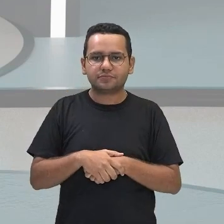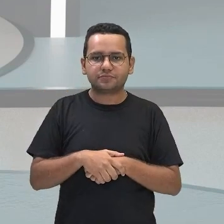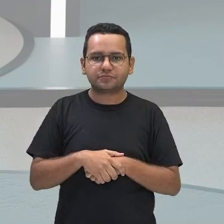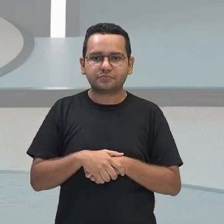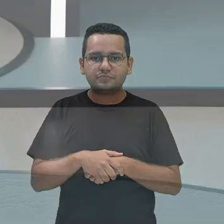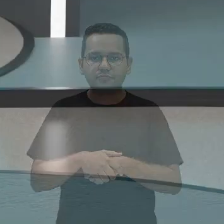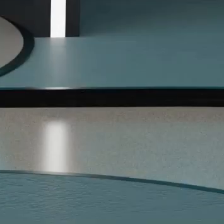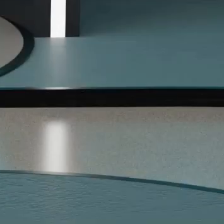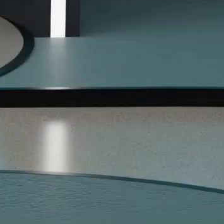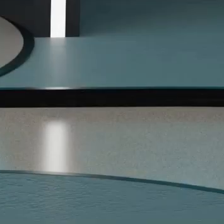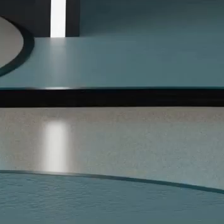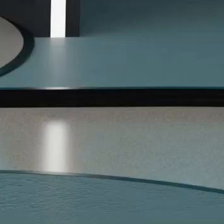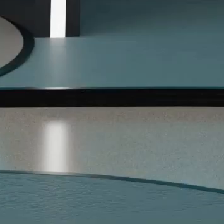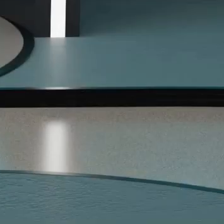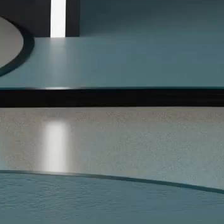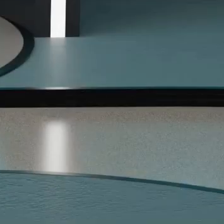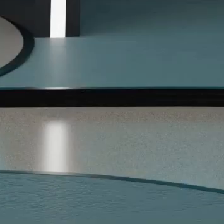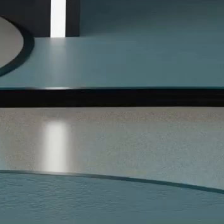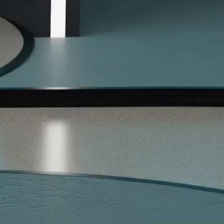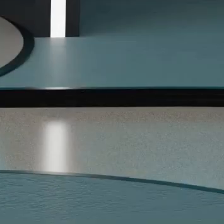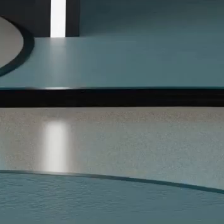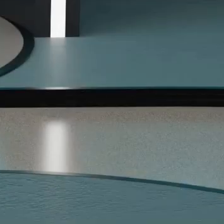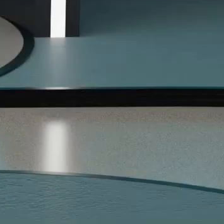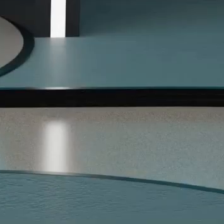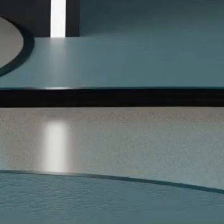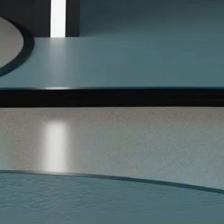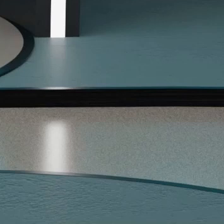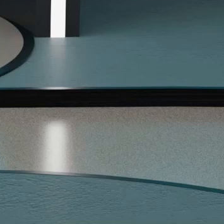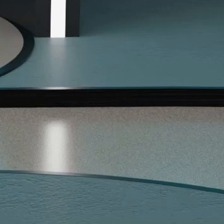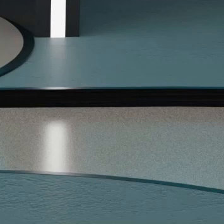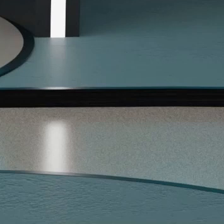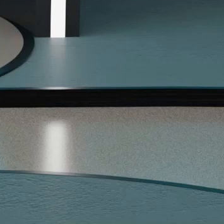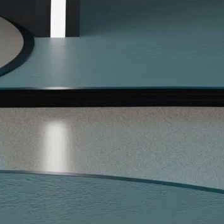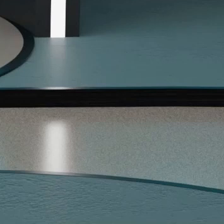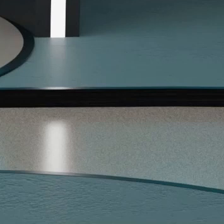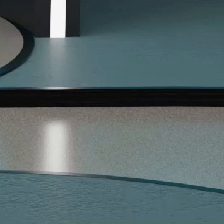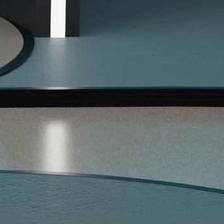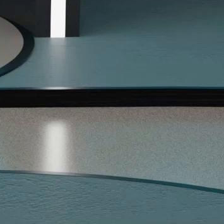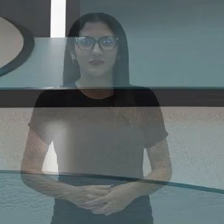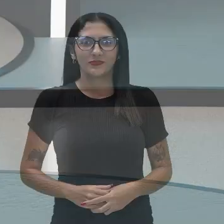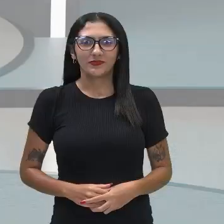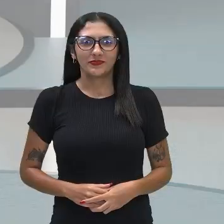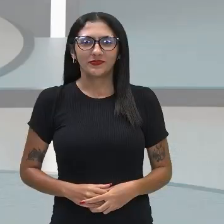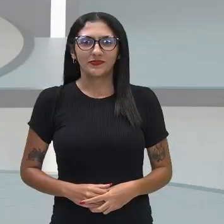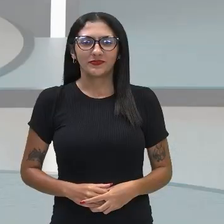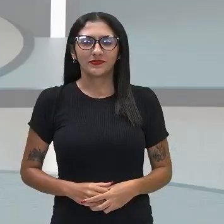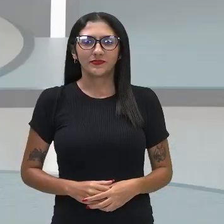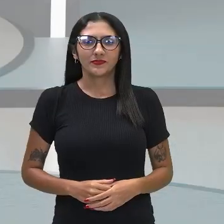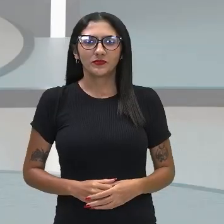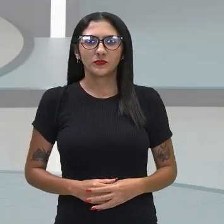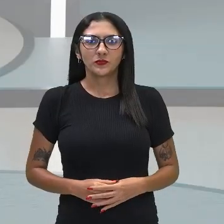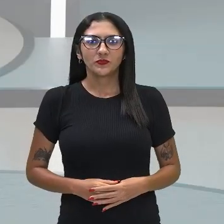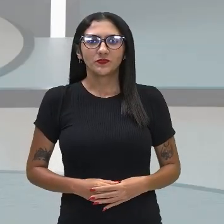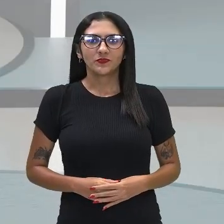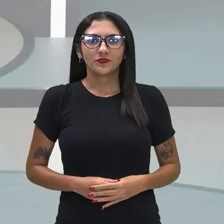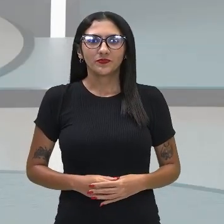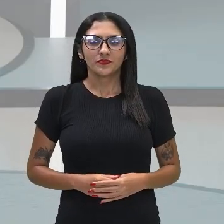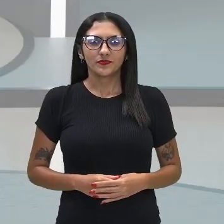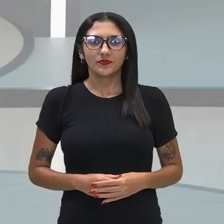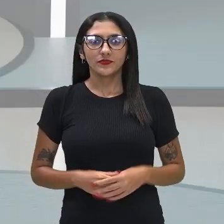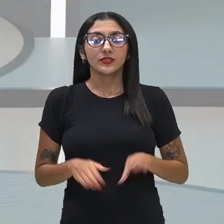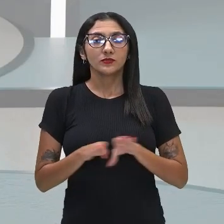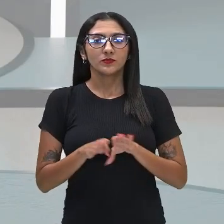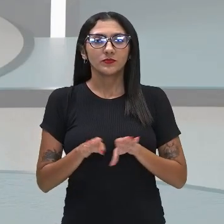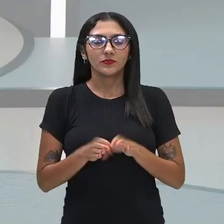hipertensão arterial. Mas no caso aí eles utilizam para outra finalidade. São proibidos. Nós temos aí também,